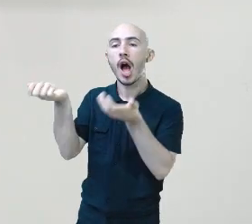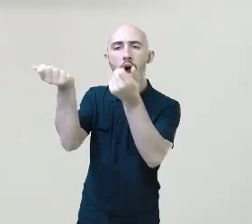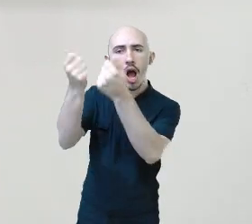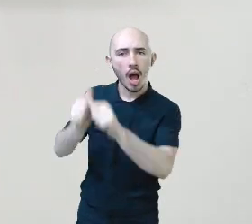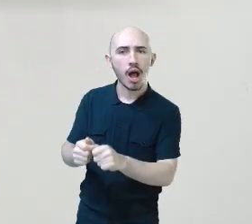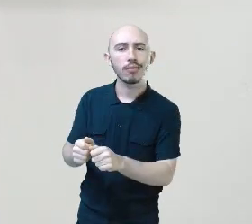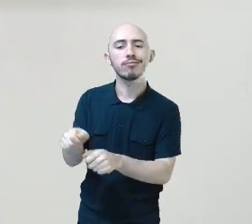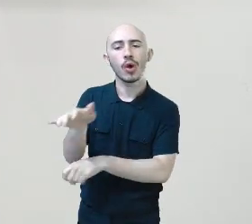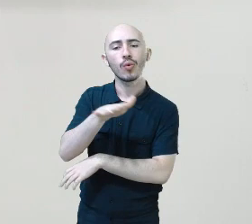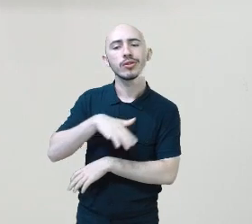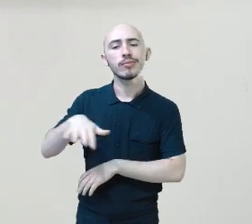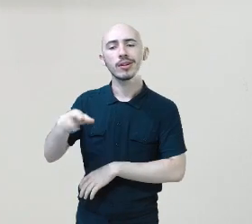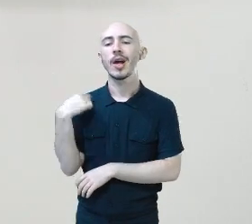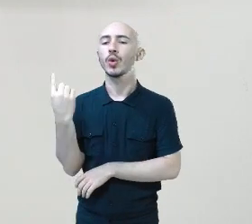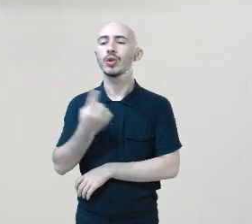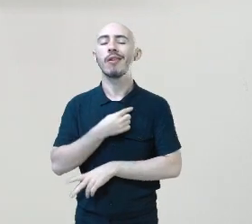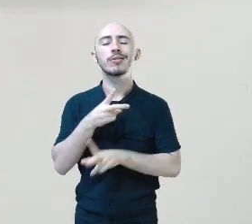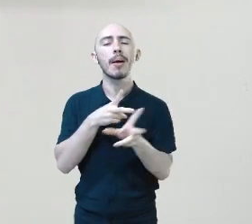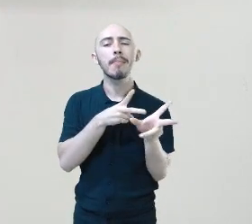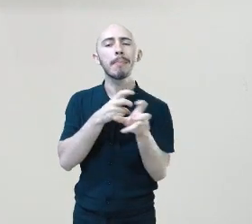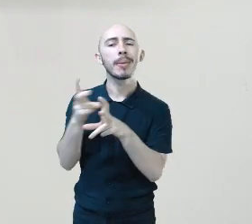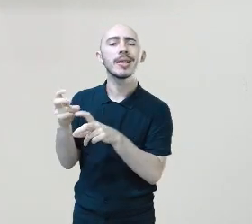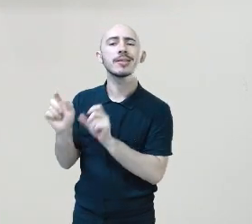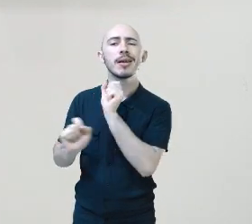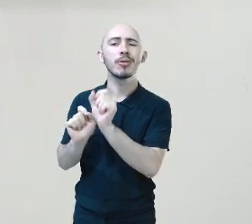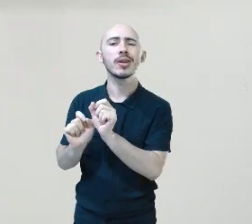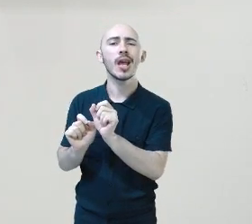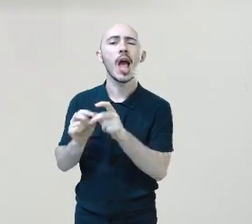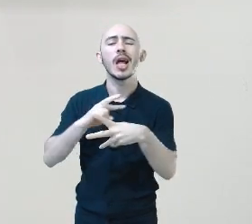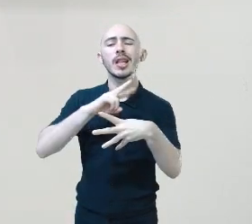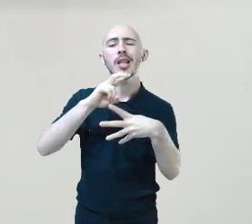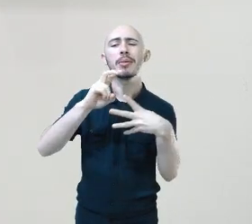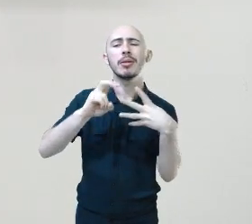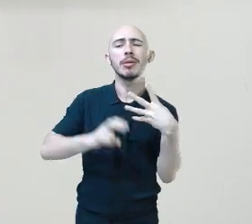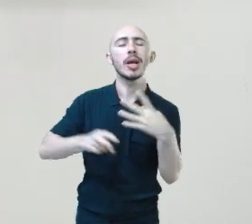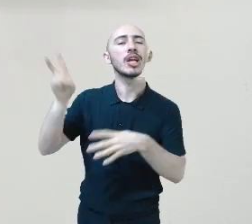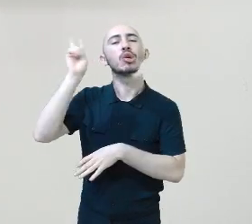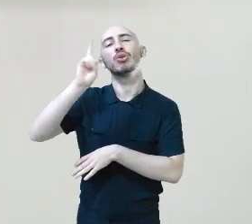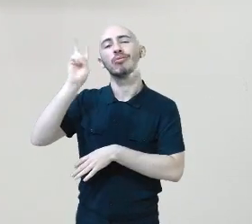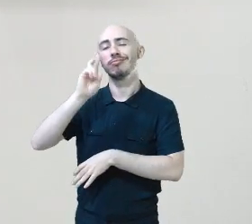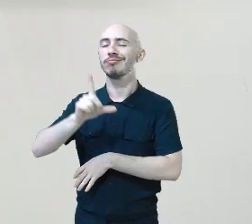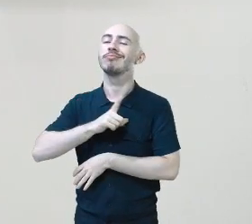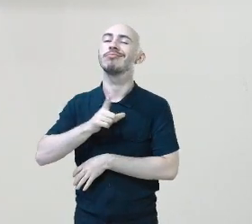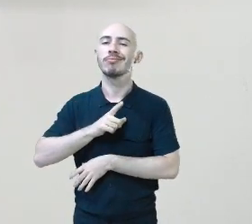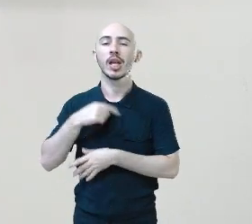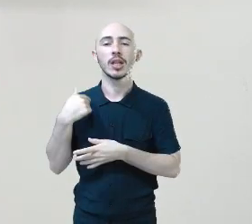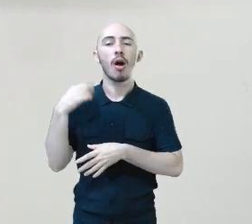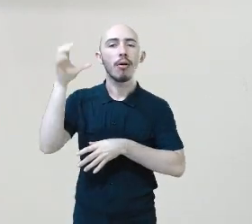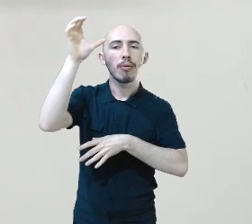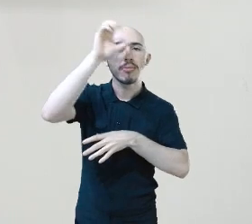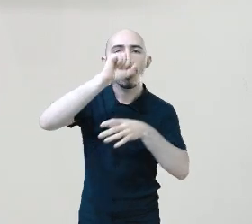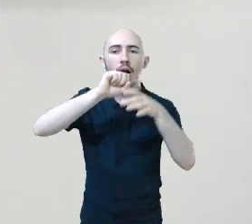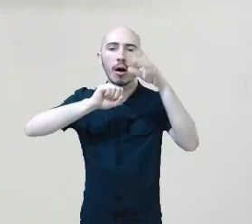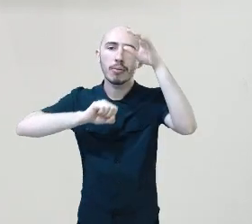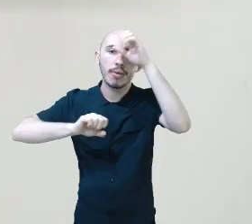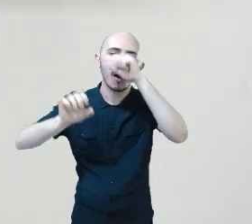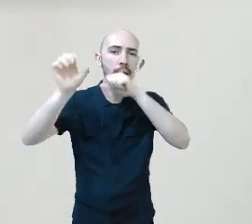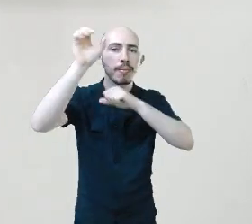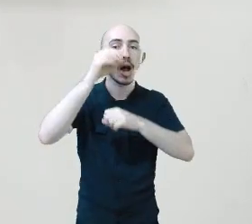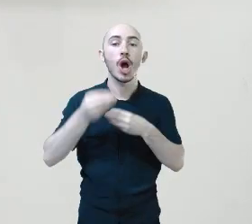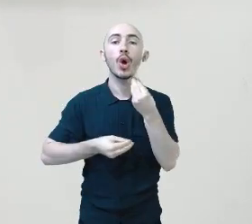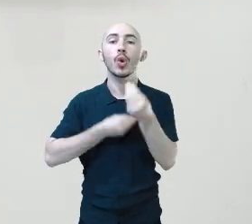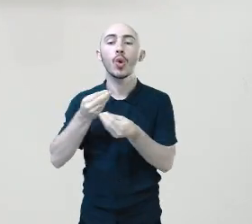determinado espaço, a gente consegue perceber muita coisa, muita história e vai aprendendo sobre como tudo isso